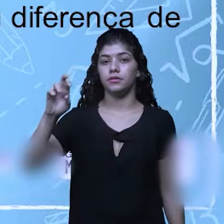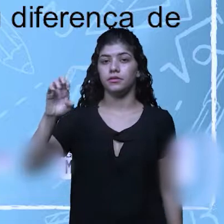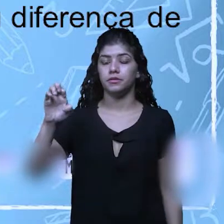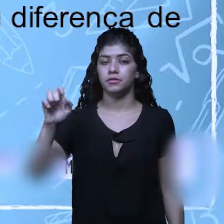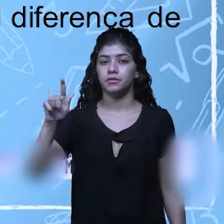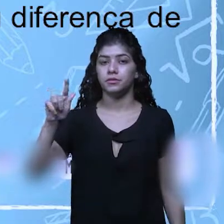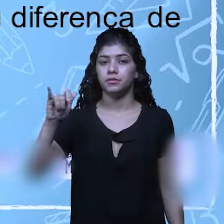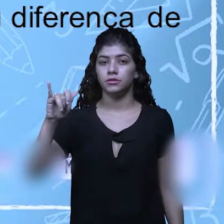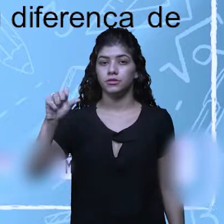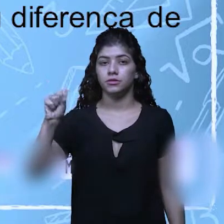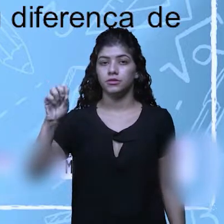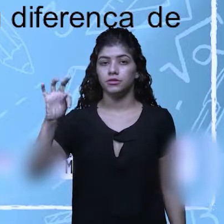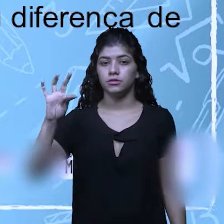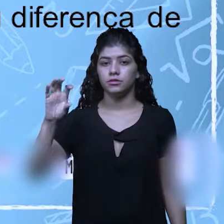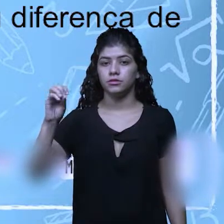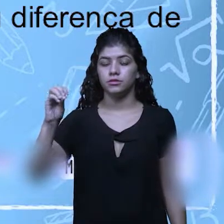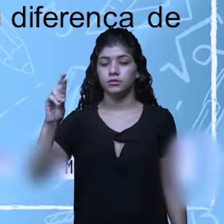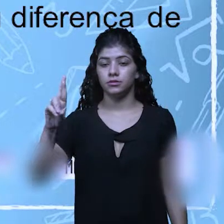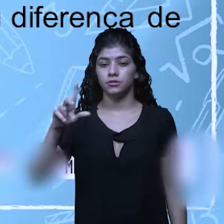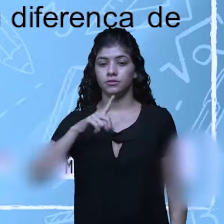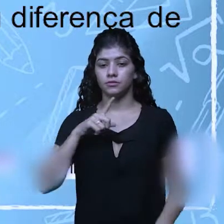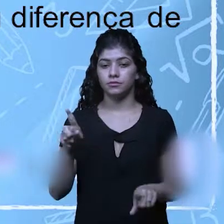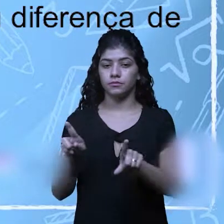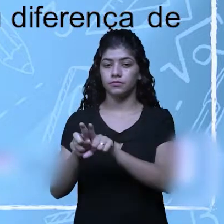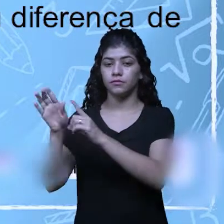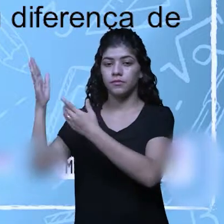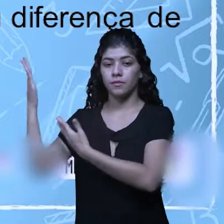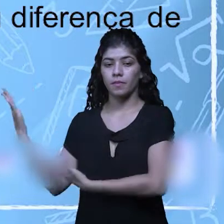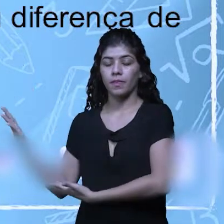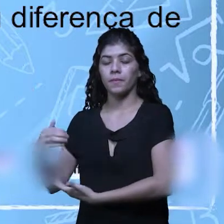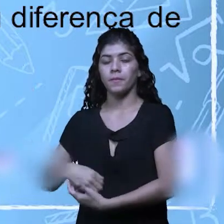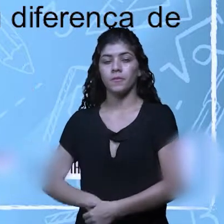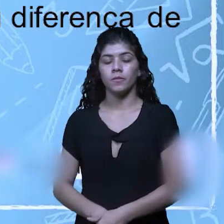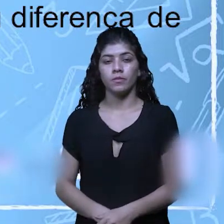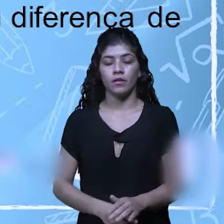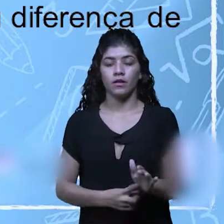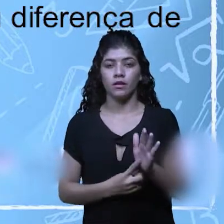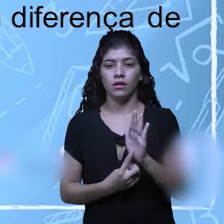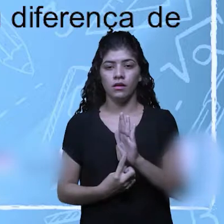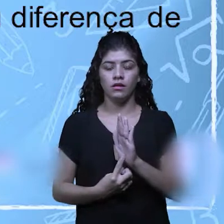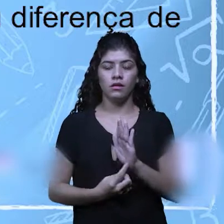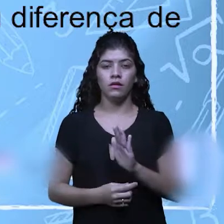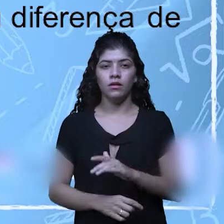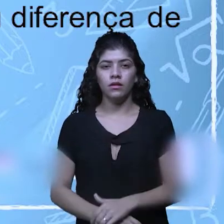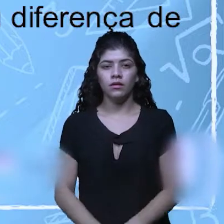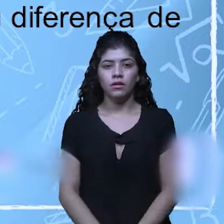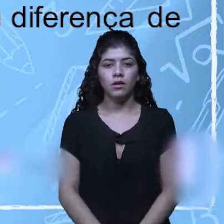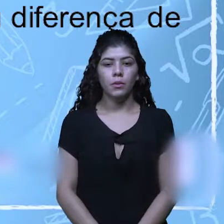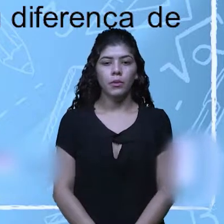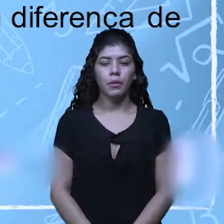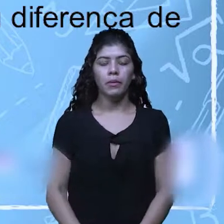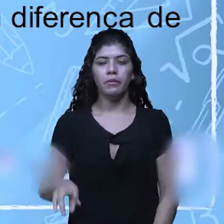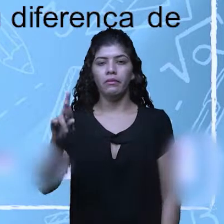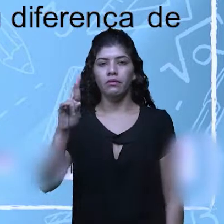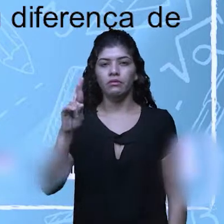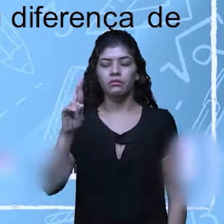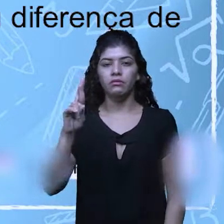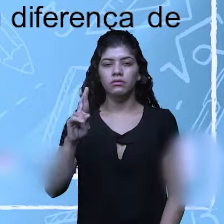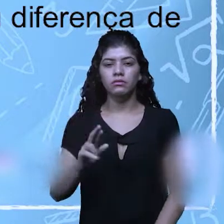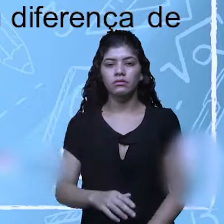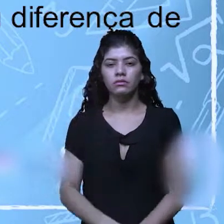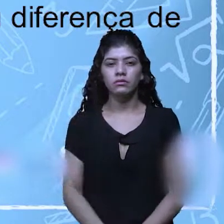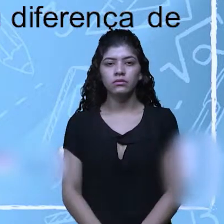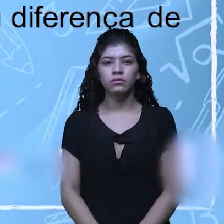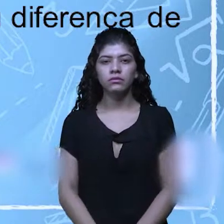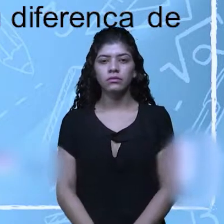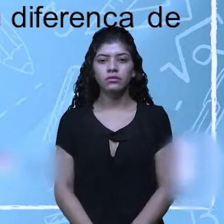podem ver, e o símbolo dele em um circuito representado. representado pela letra R.